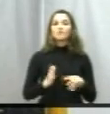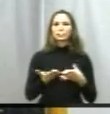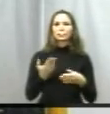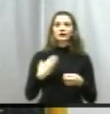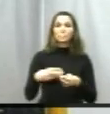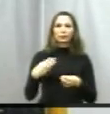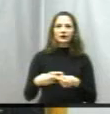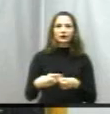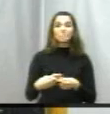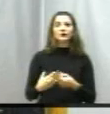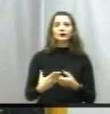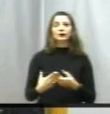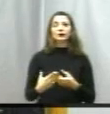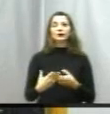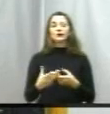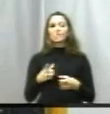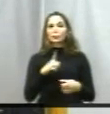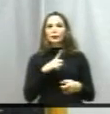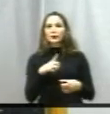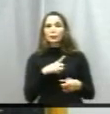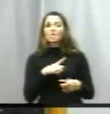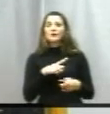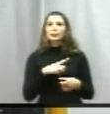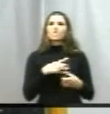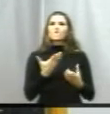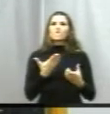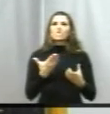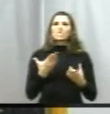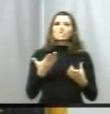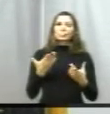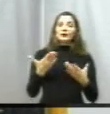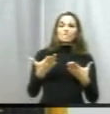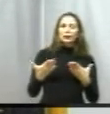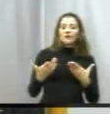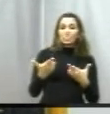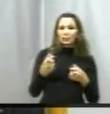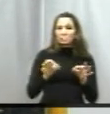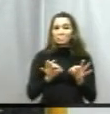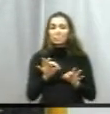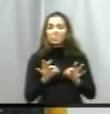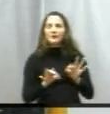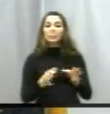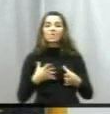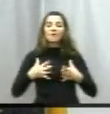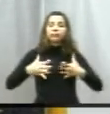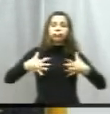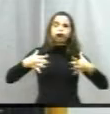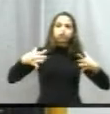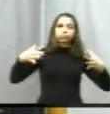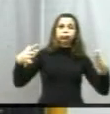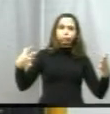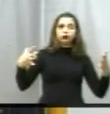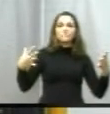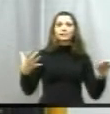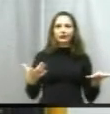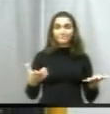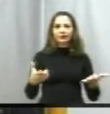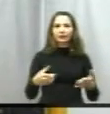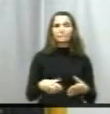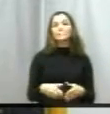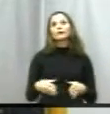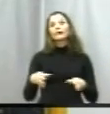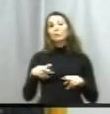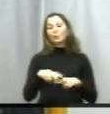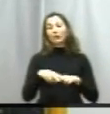municípios. Os municípios também se encontram com cidades que não foram preparadas para o crescimento, muitas vezes. Então,